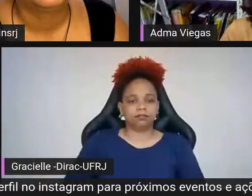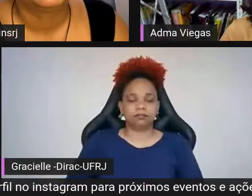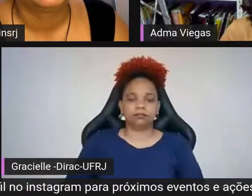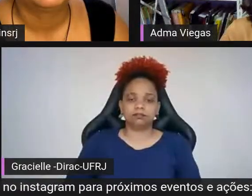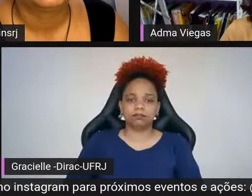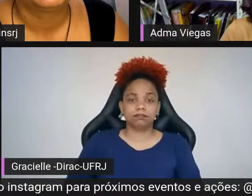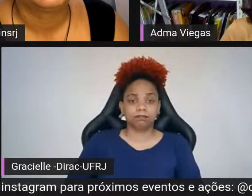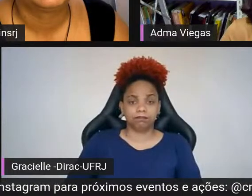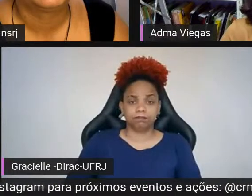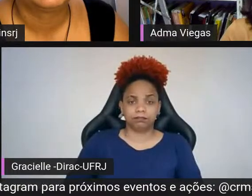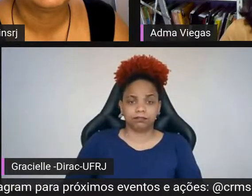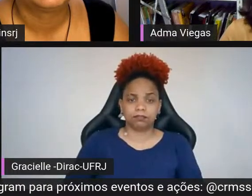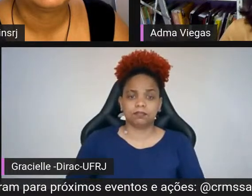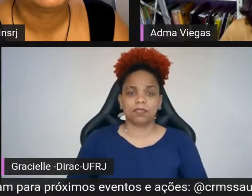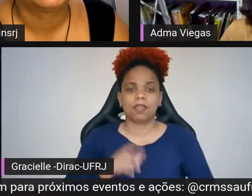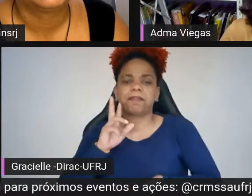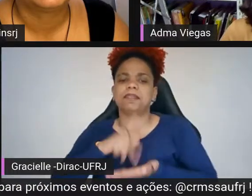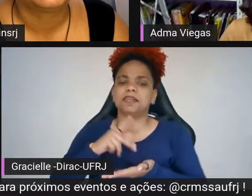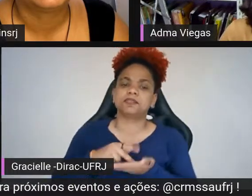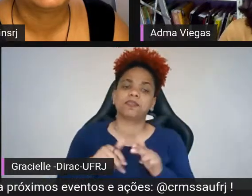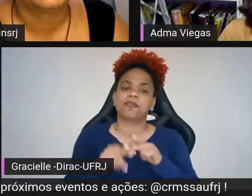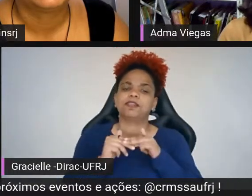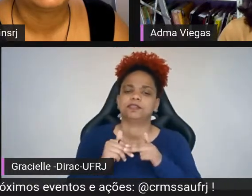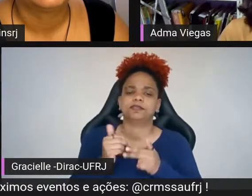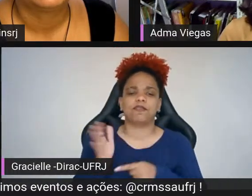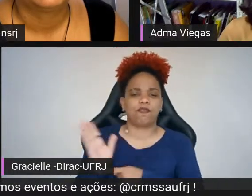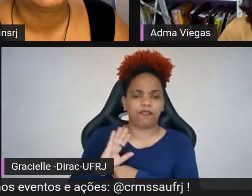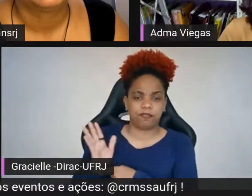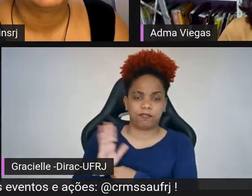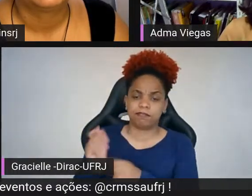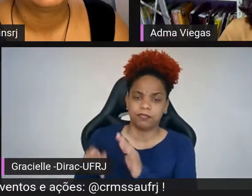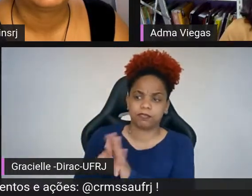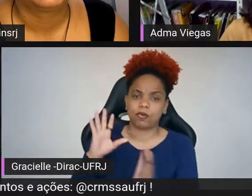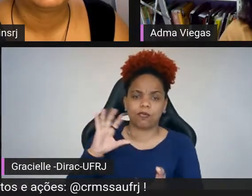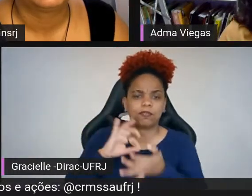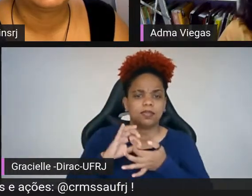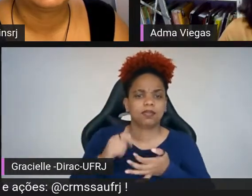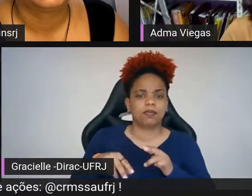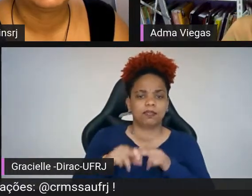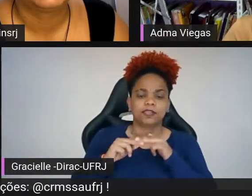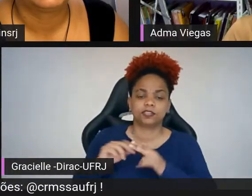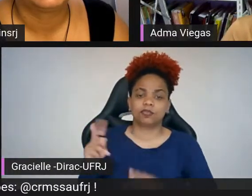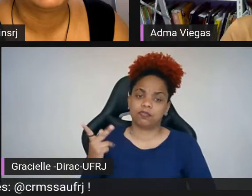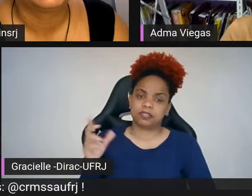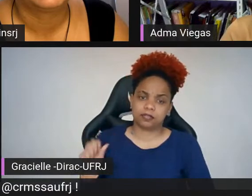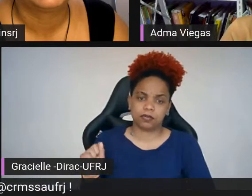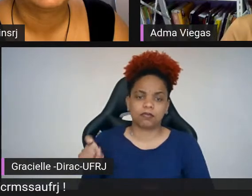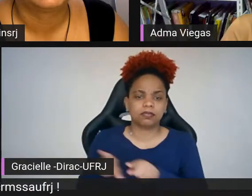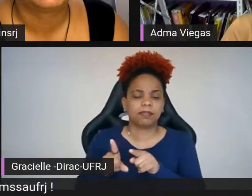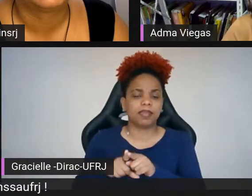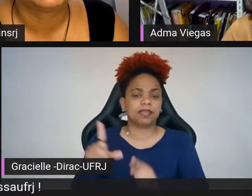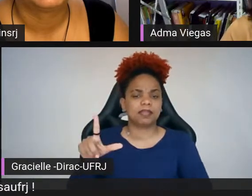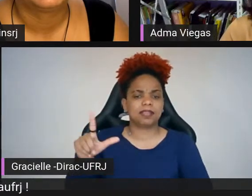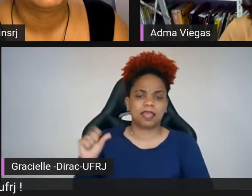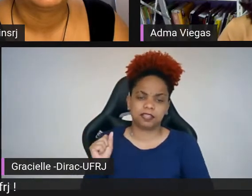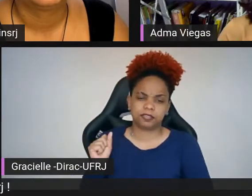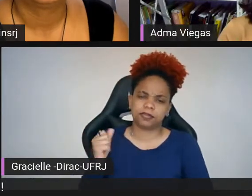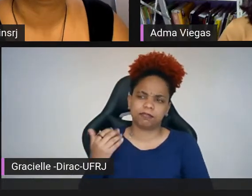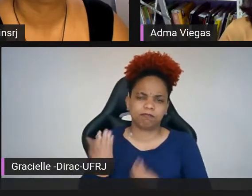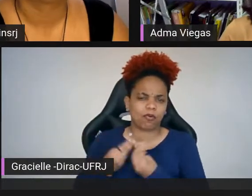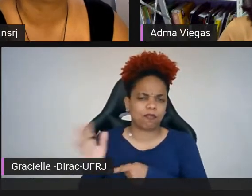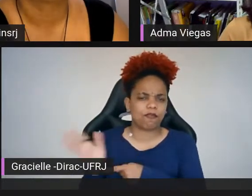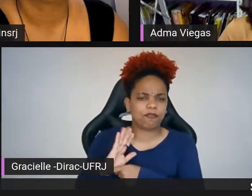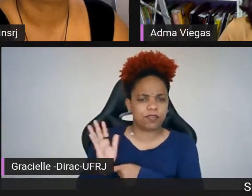representativo das aspirações das lésbicas e dos homossexuais de modo geral. Como você viu o filme